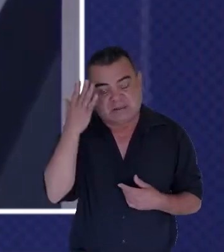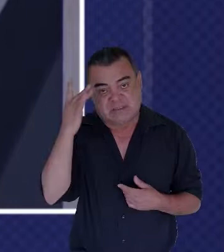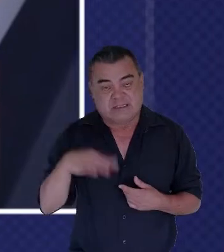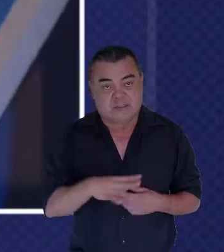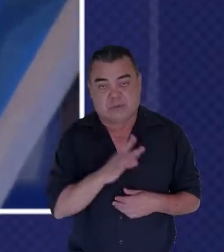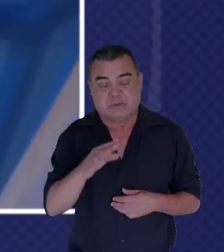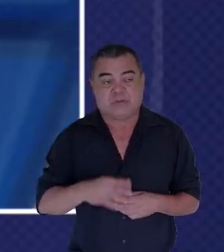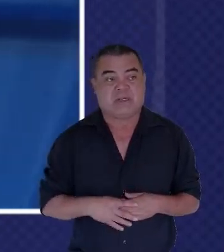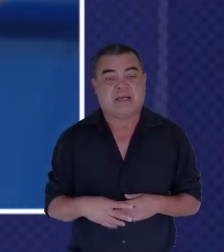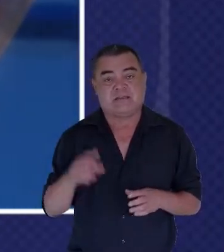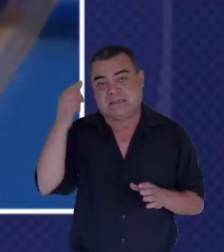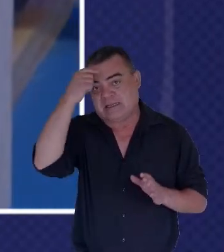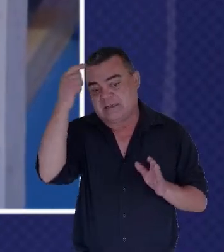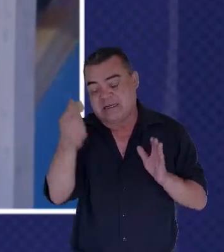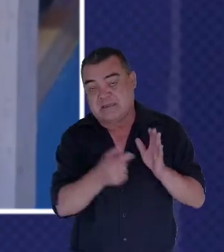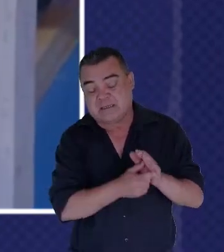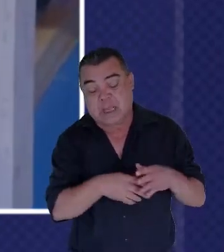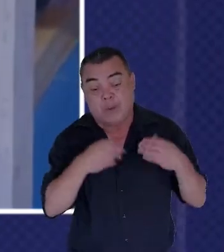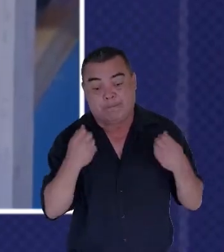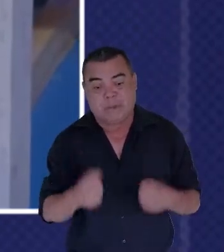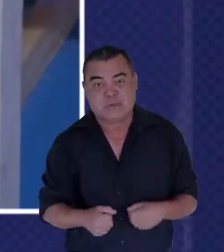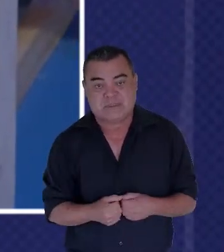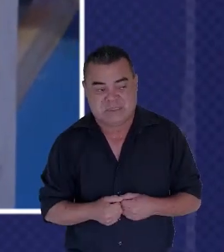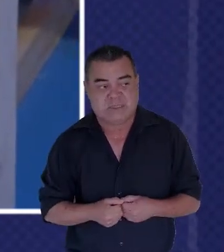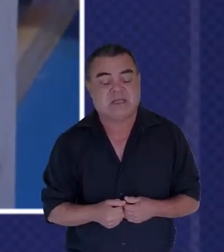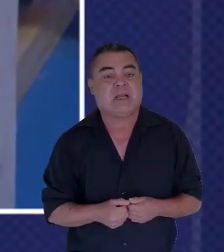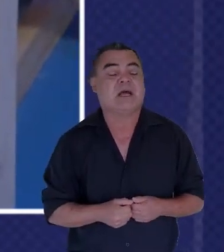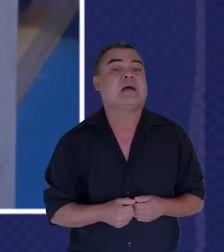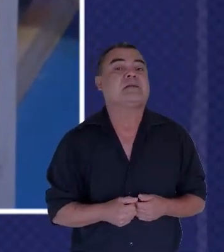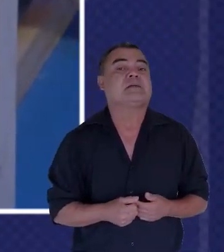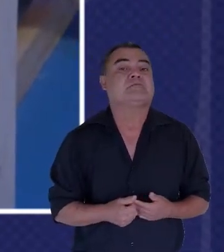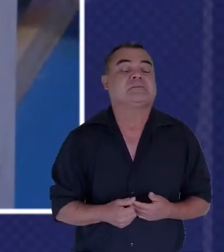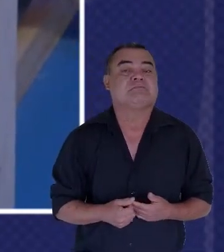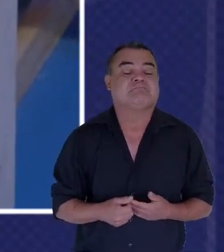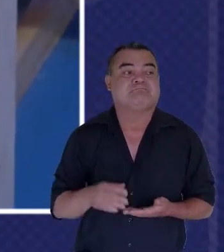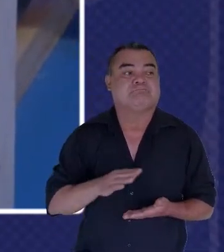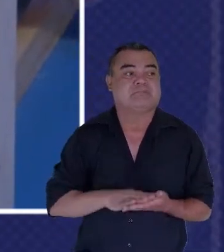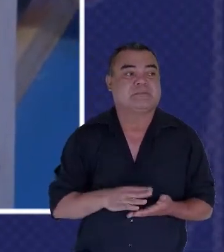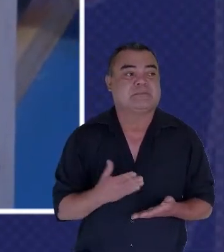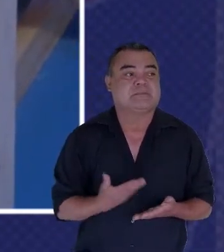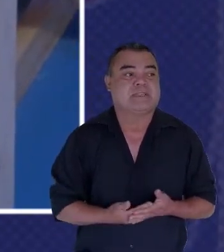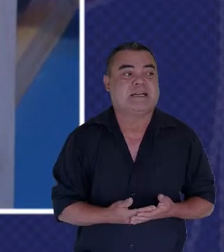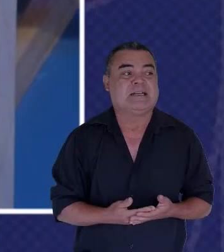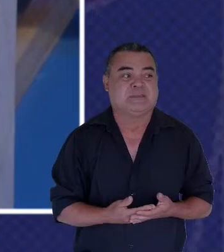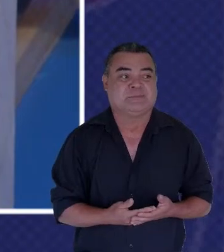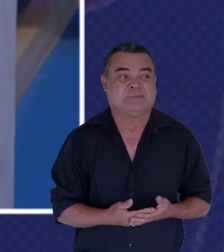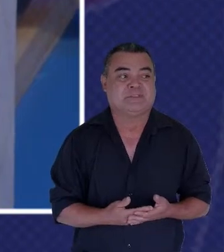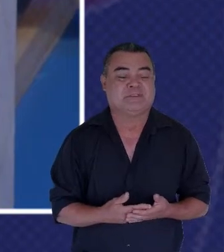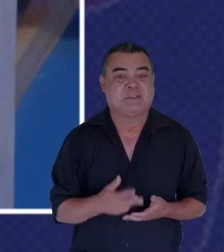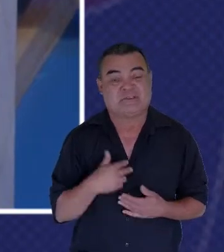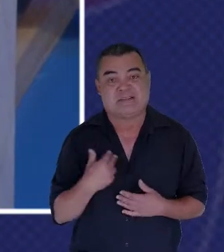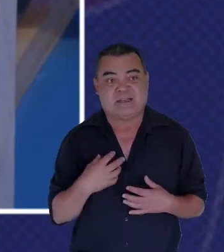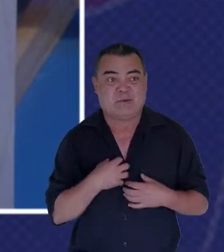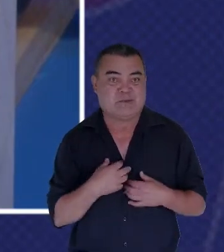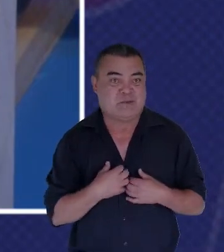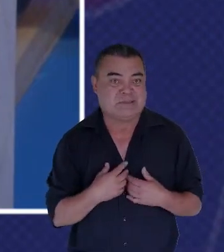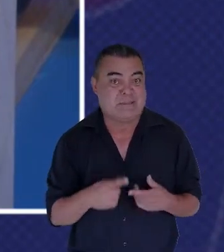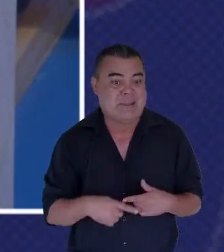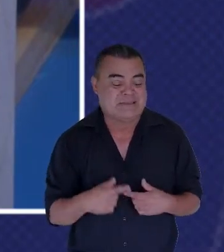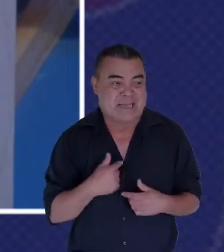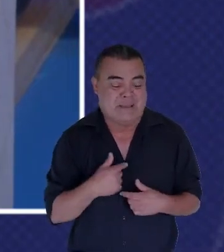as Inteligência Artificial vai ser possível e nos possibilitará traduzir as nossas emoções em imagens mas eu acho que a minha